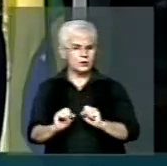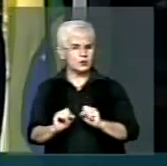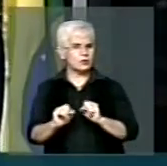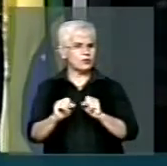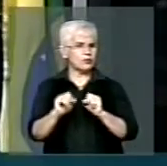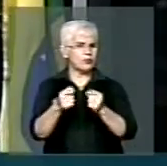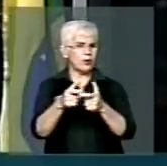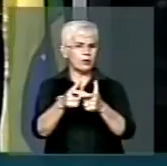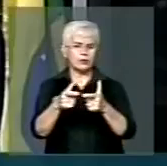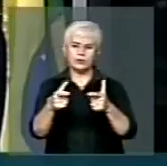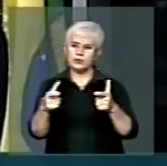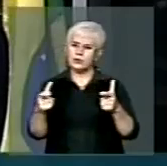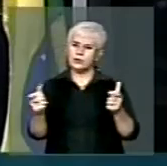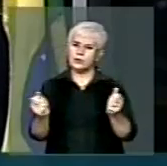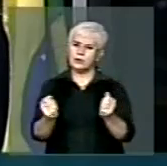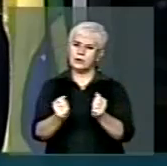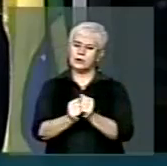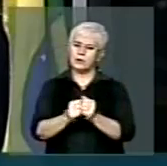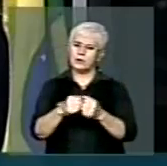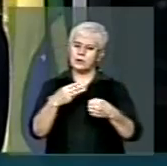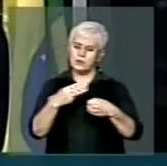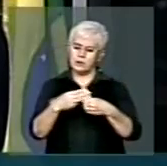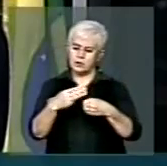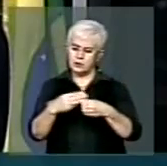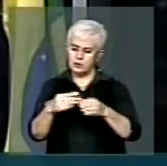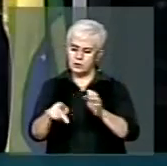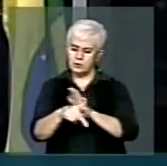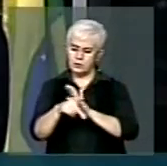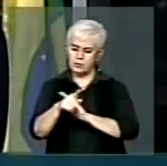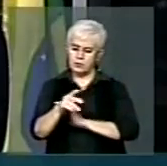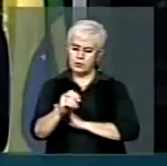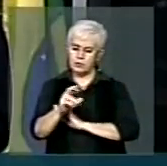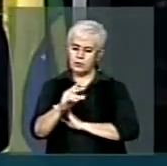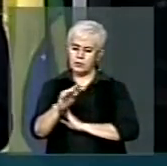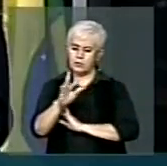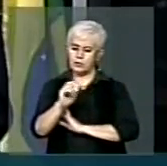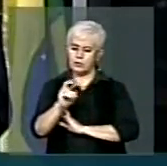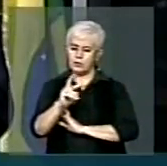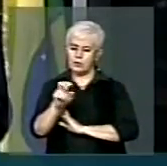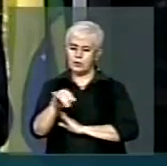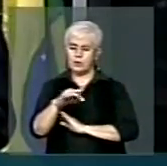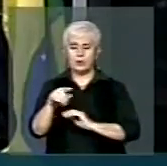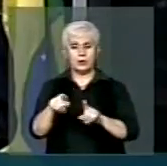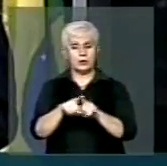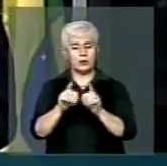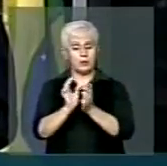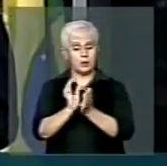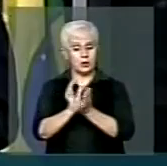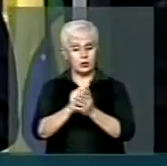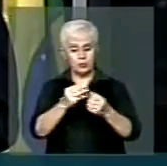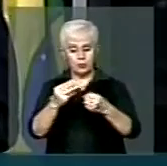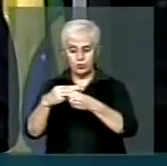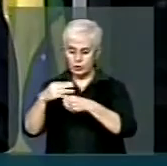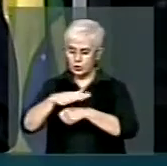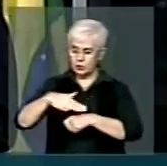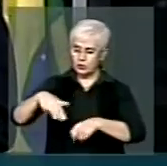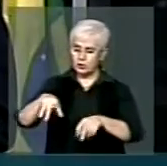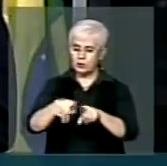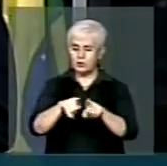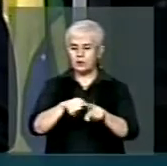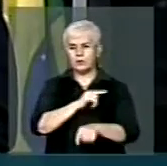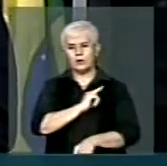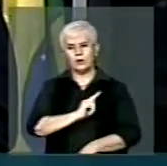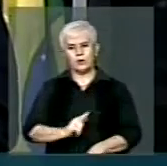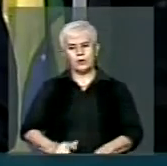grande do município de Porto Velho, dos municípios atingidos, do governo do estado e também do